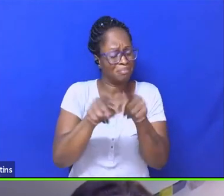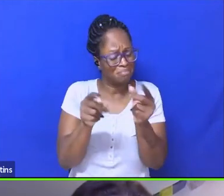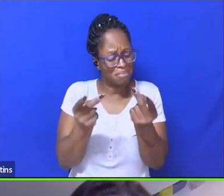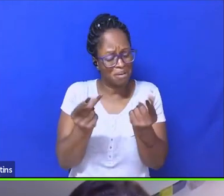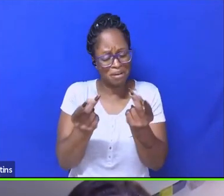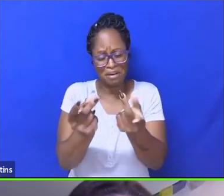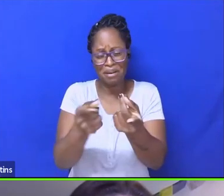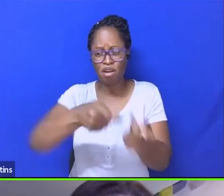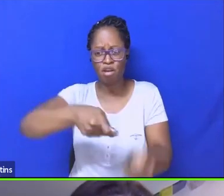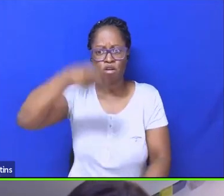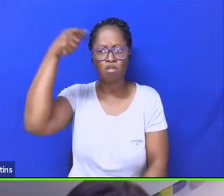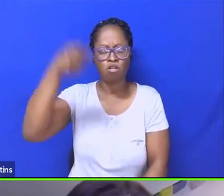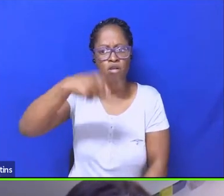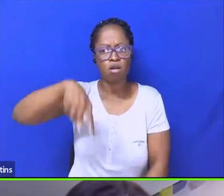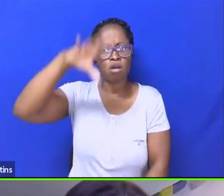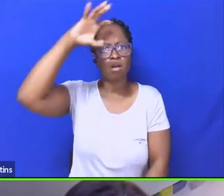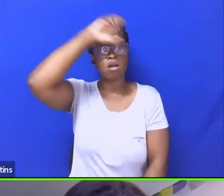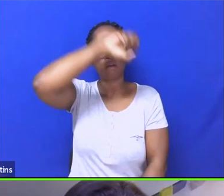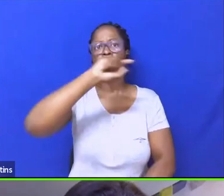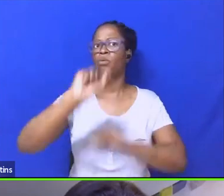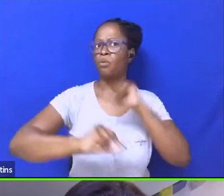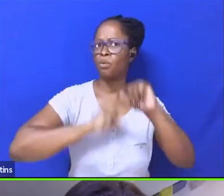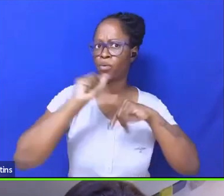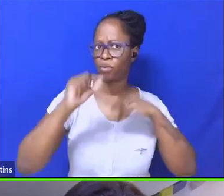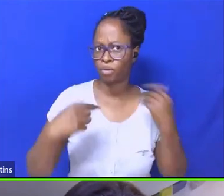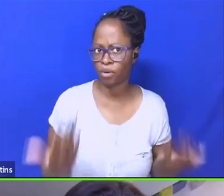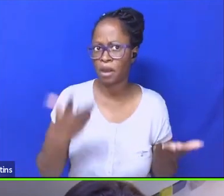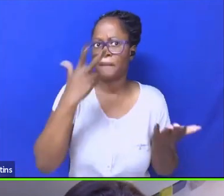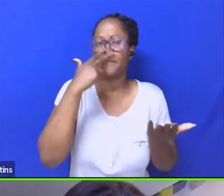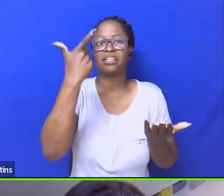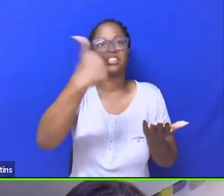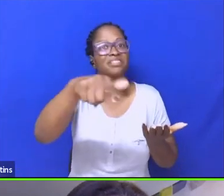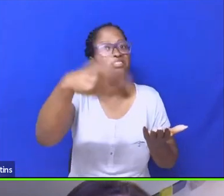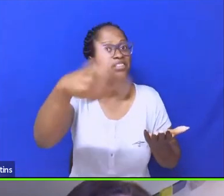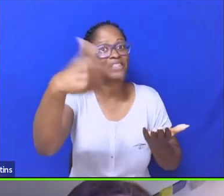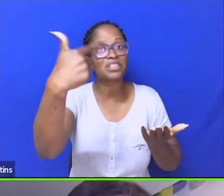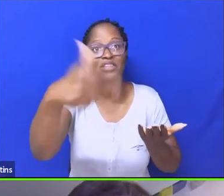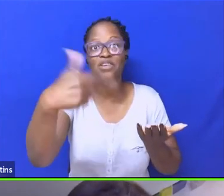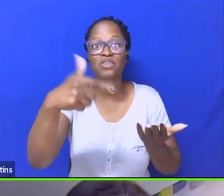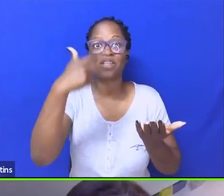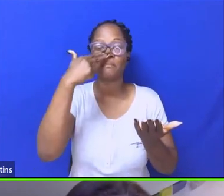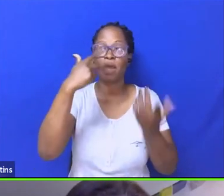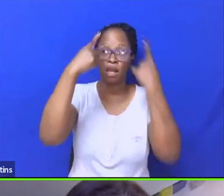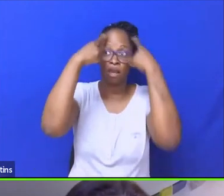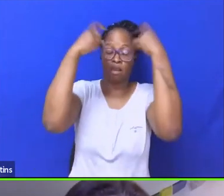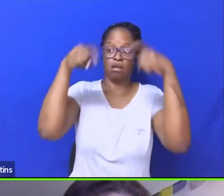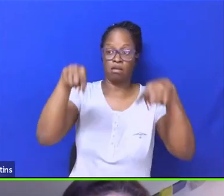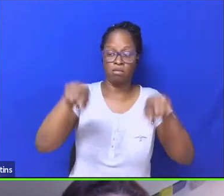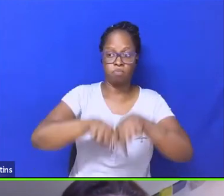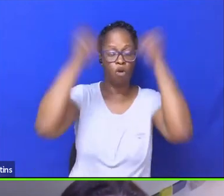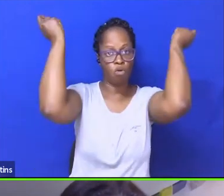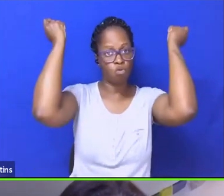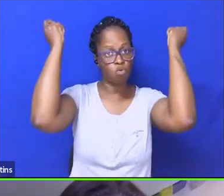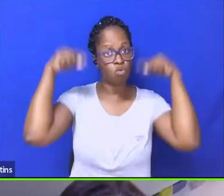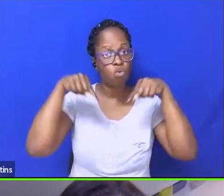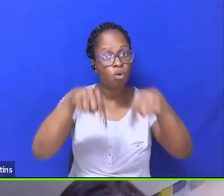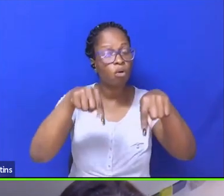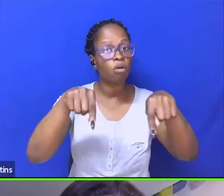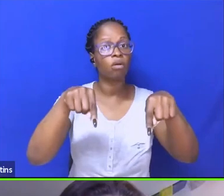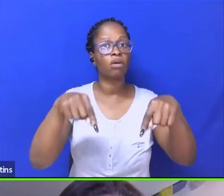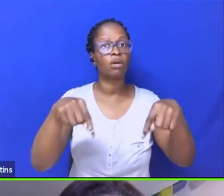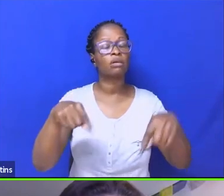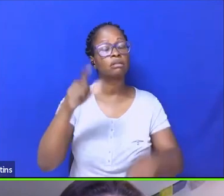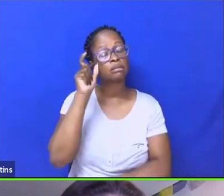evidentemente não hubiese uma violência nessa norma e é interessante porque aos estudantes de direito